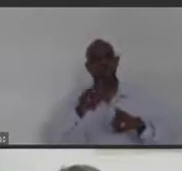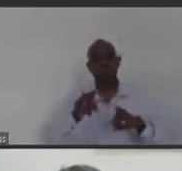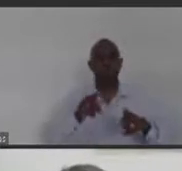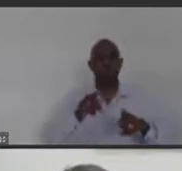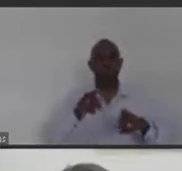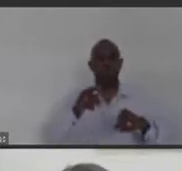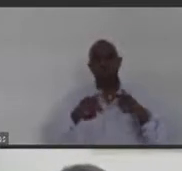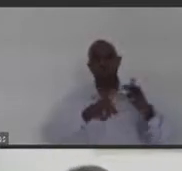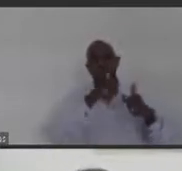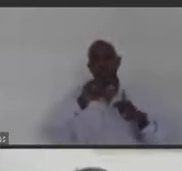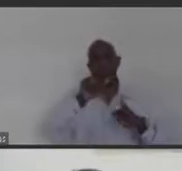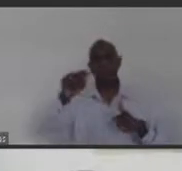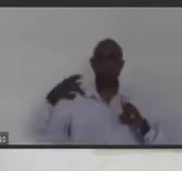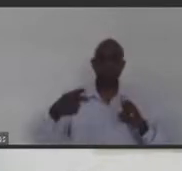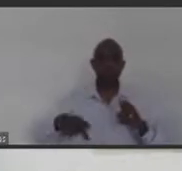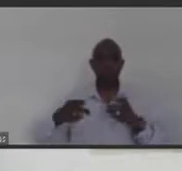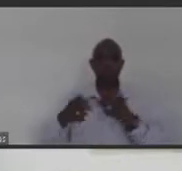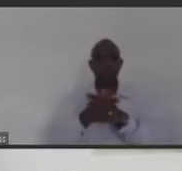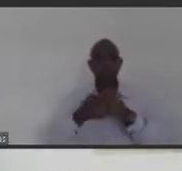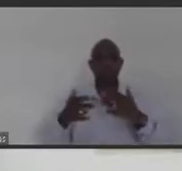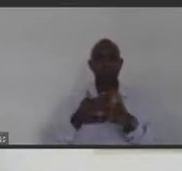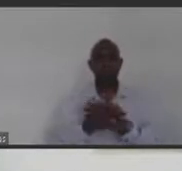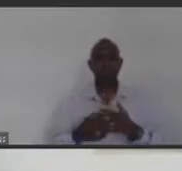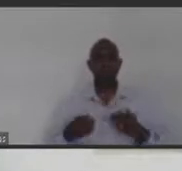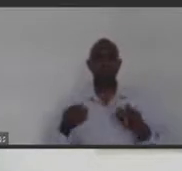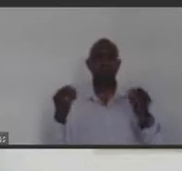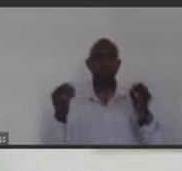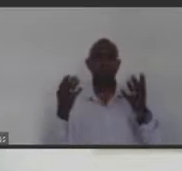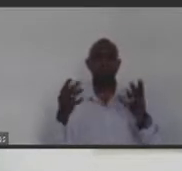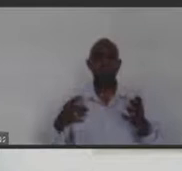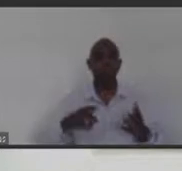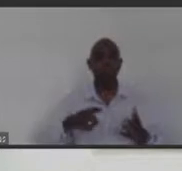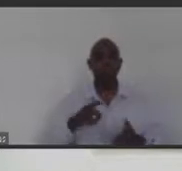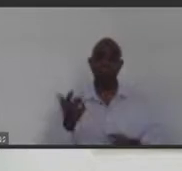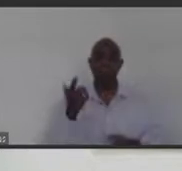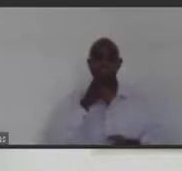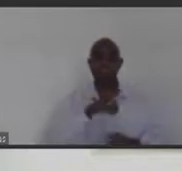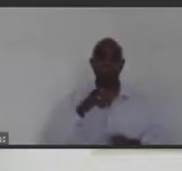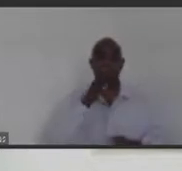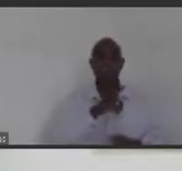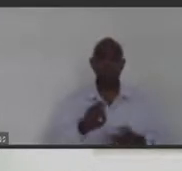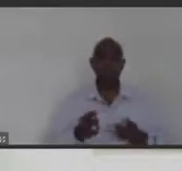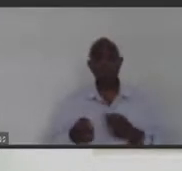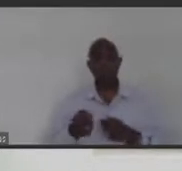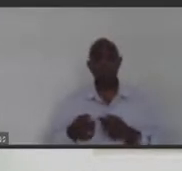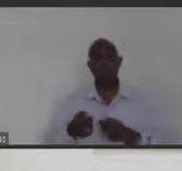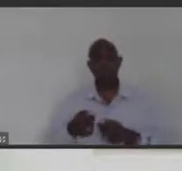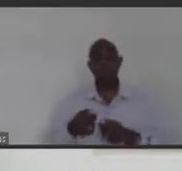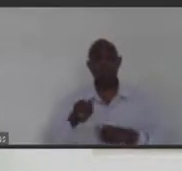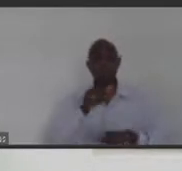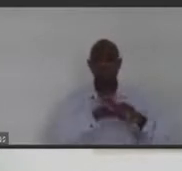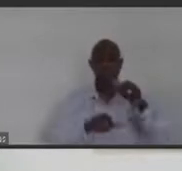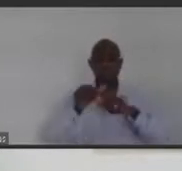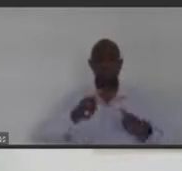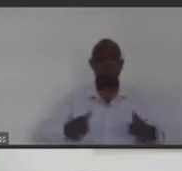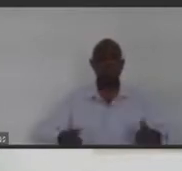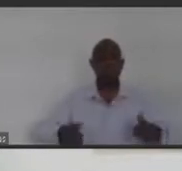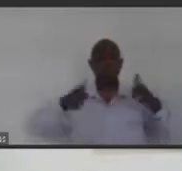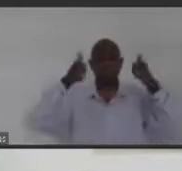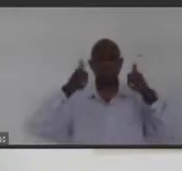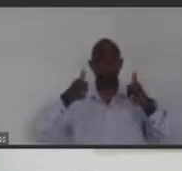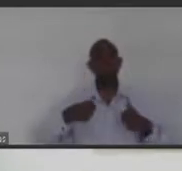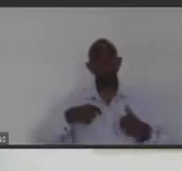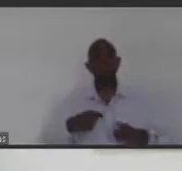o cidadão sumarense, a fim de proporcionar melhorias que beneficiem os munícipes conforme previsto em contrato de